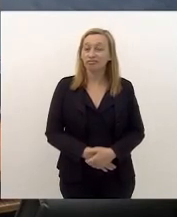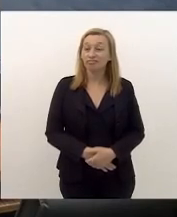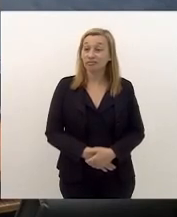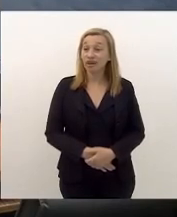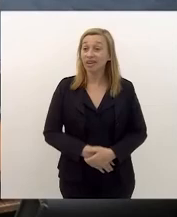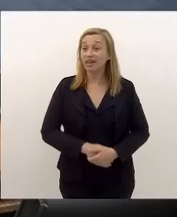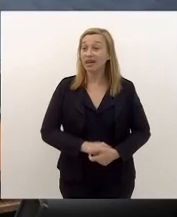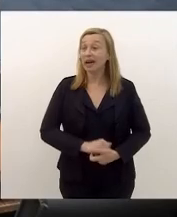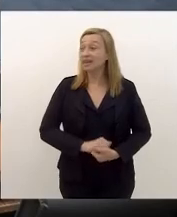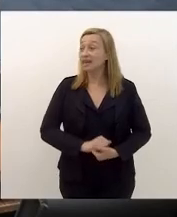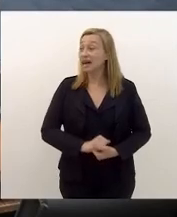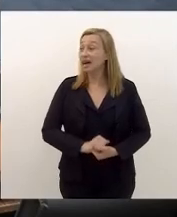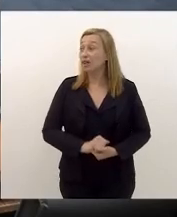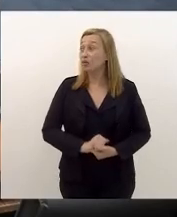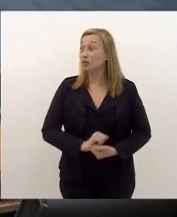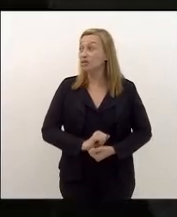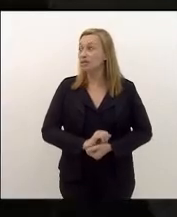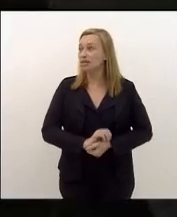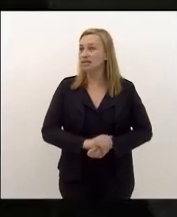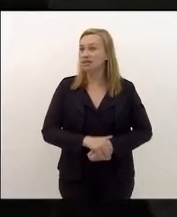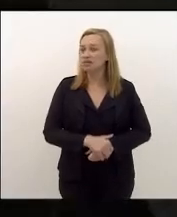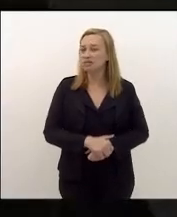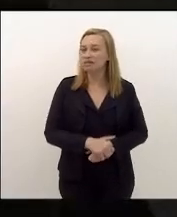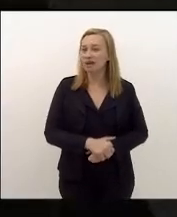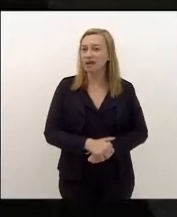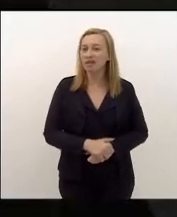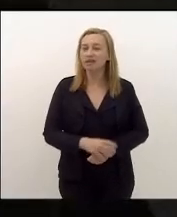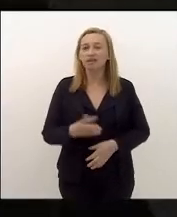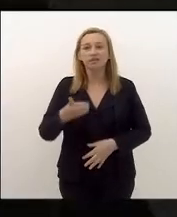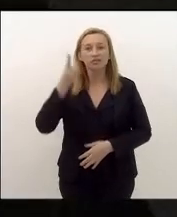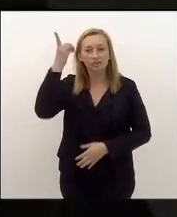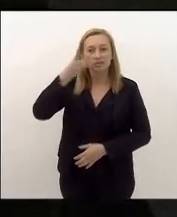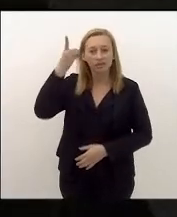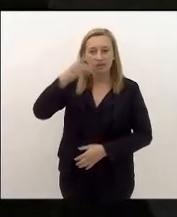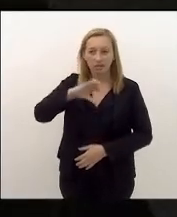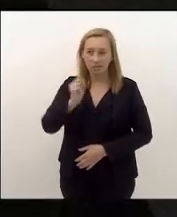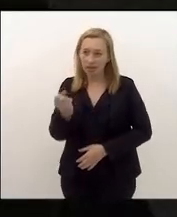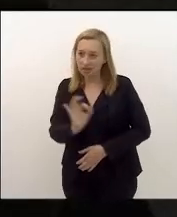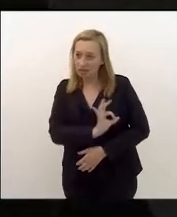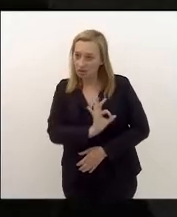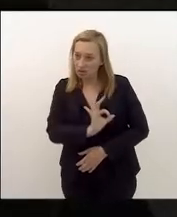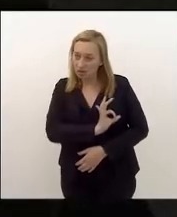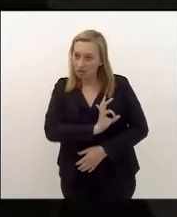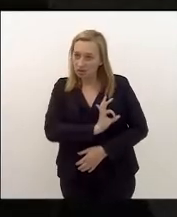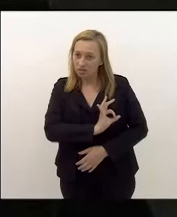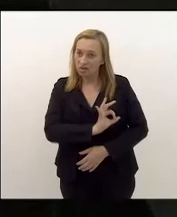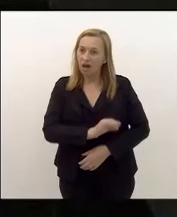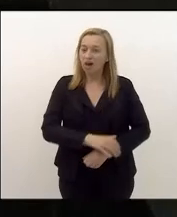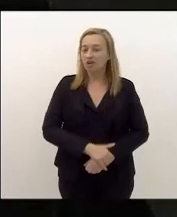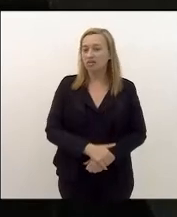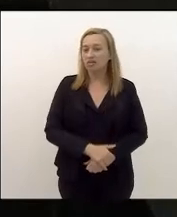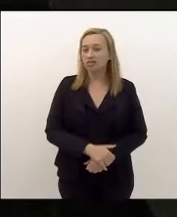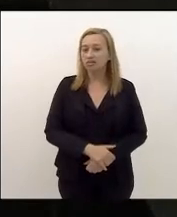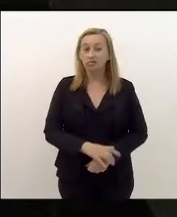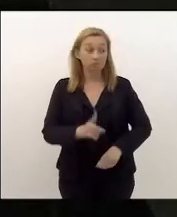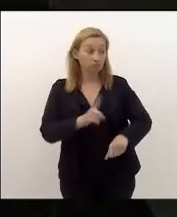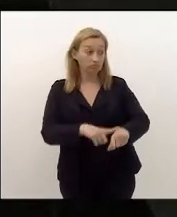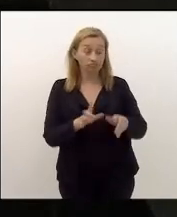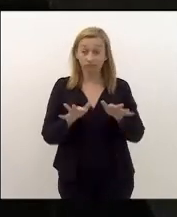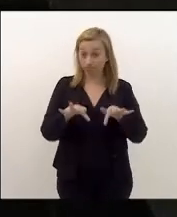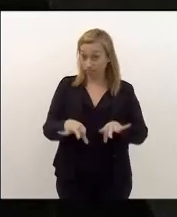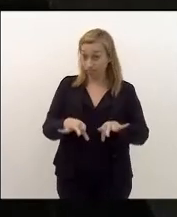Senhora deputada Marta Rocha, mais uma vez presidindo este expediente